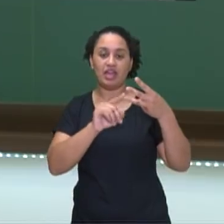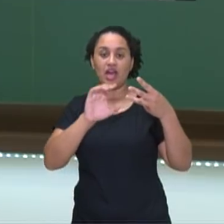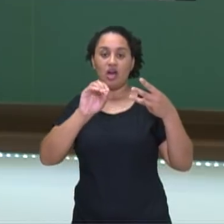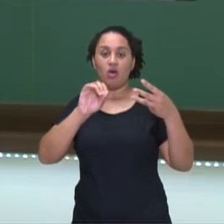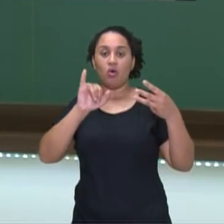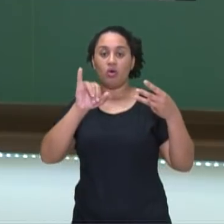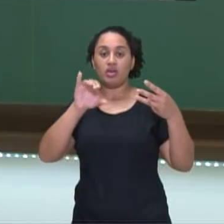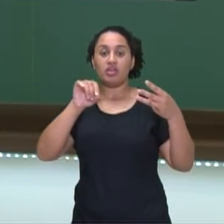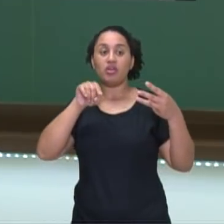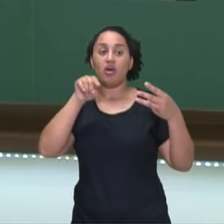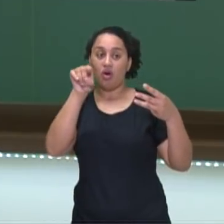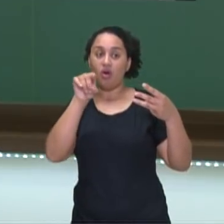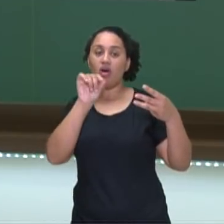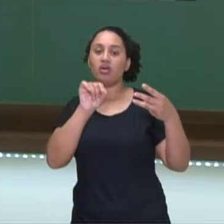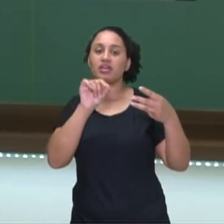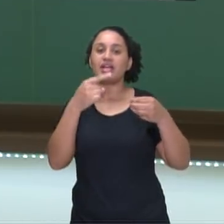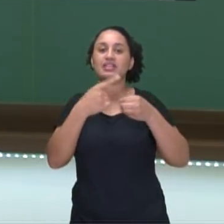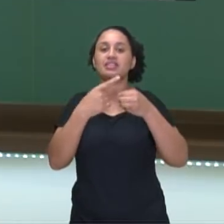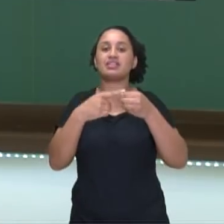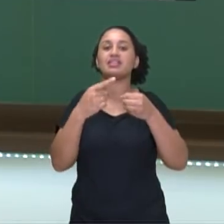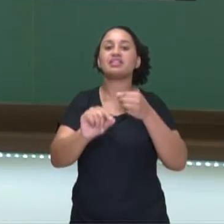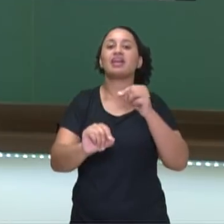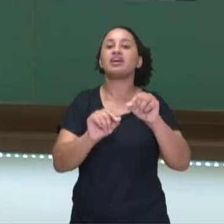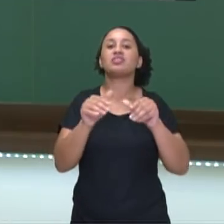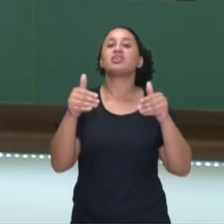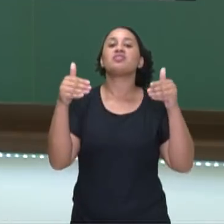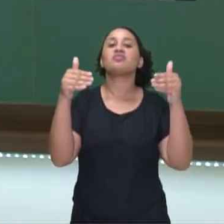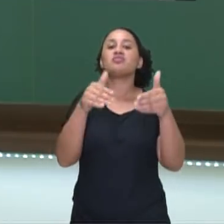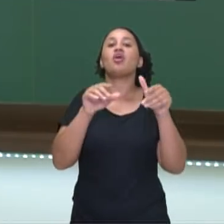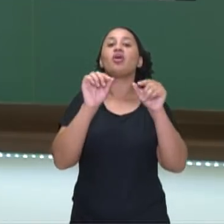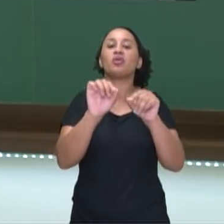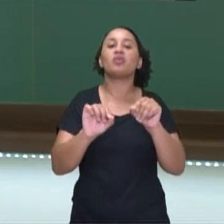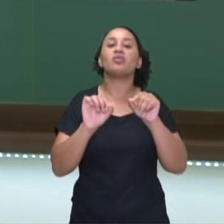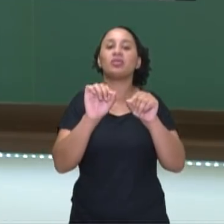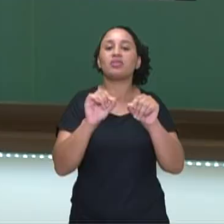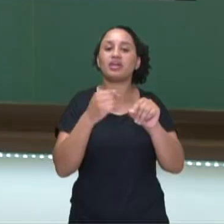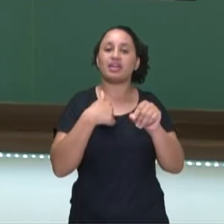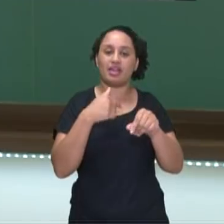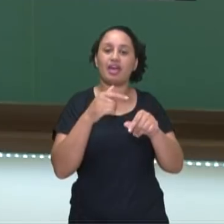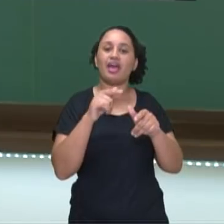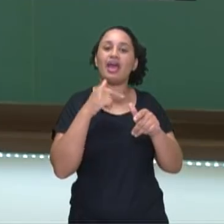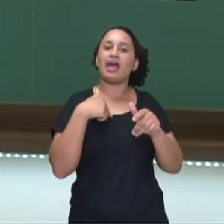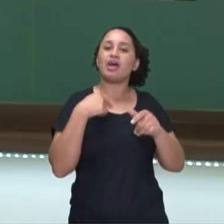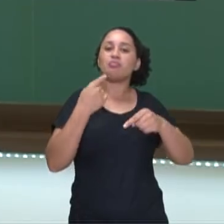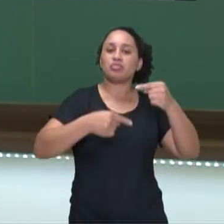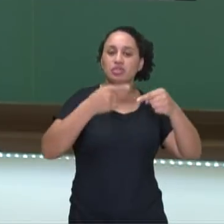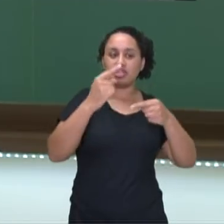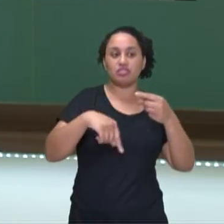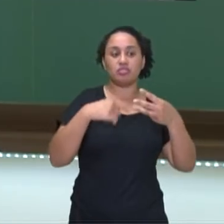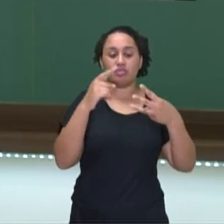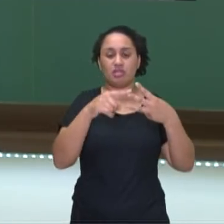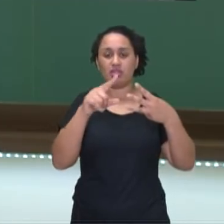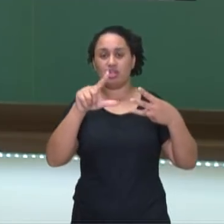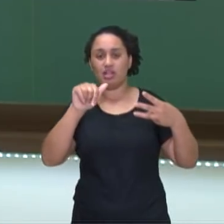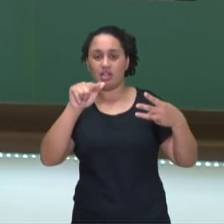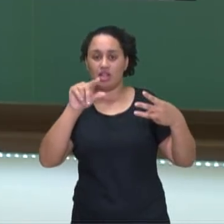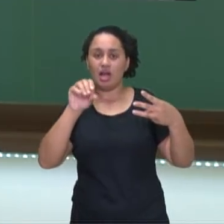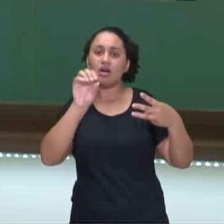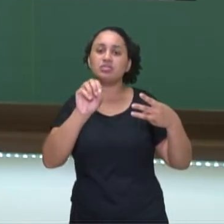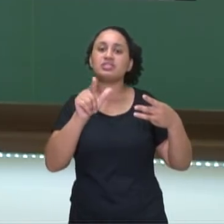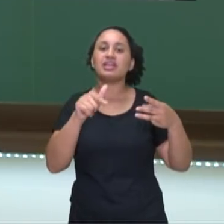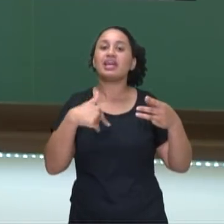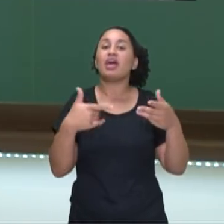política maior, Lagos é a atual capital da Nigéria. Então, centro religioso, Ifé.